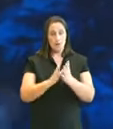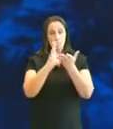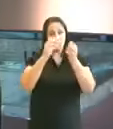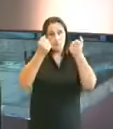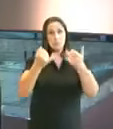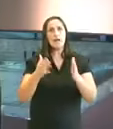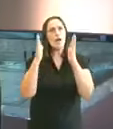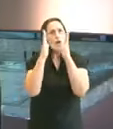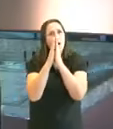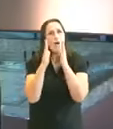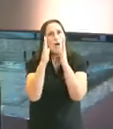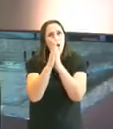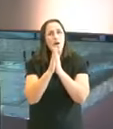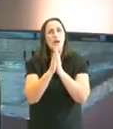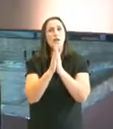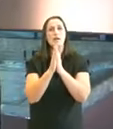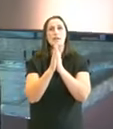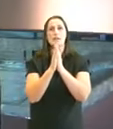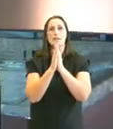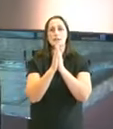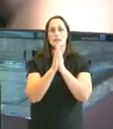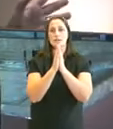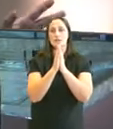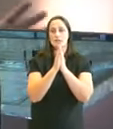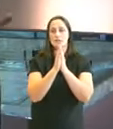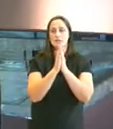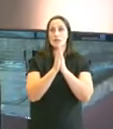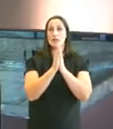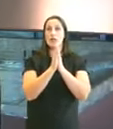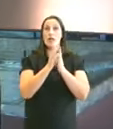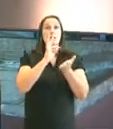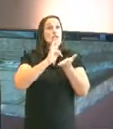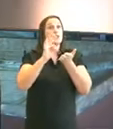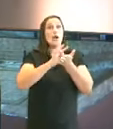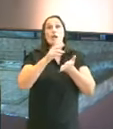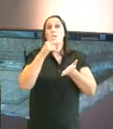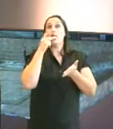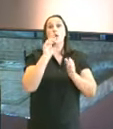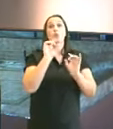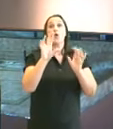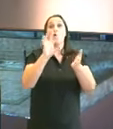E é interessante que Tiago não caracteriza, ele só diz ore.